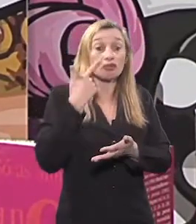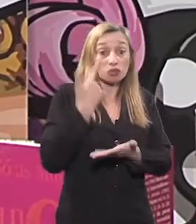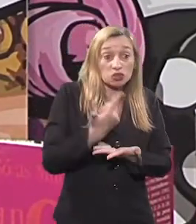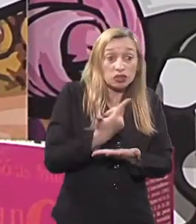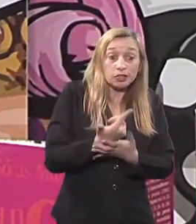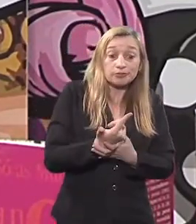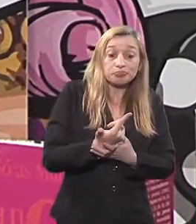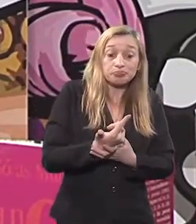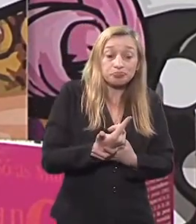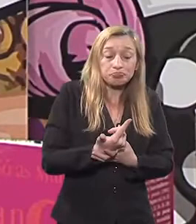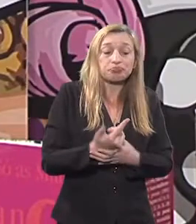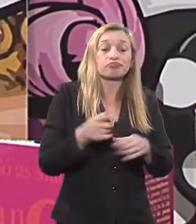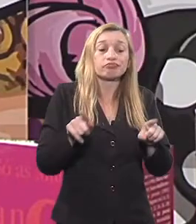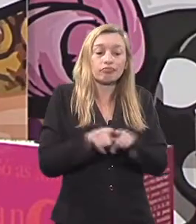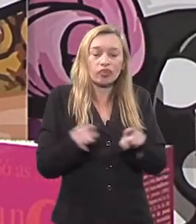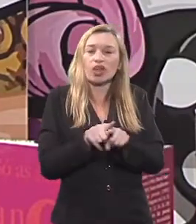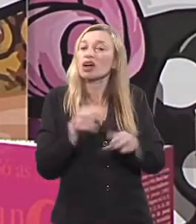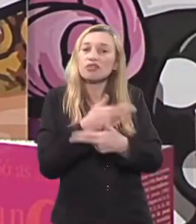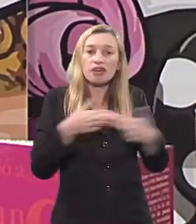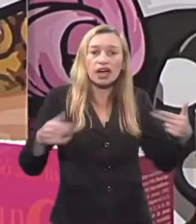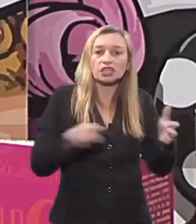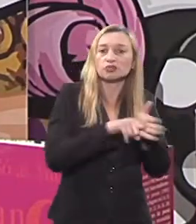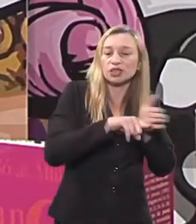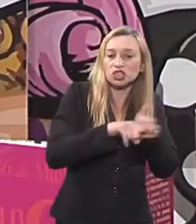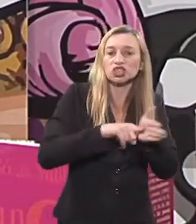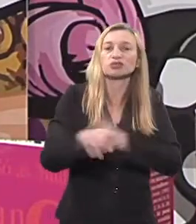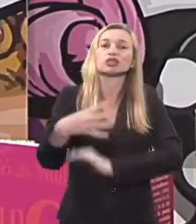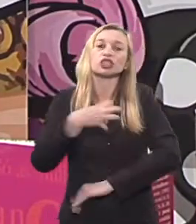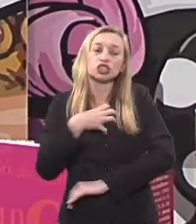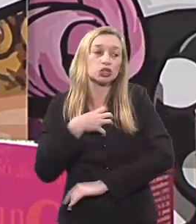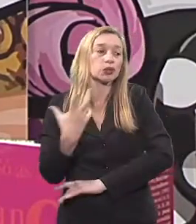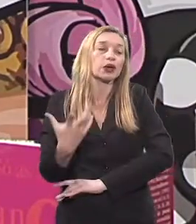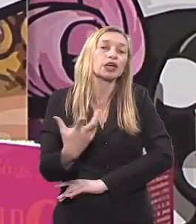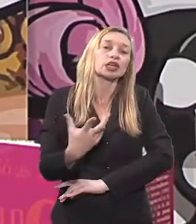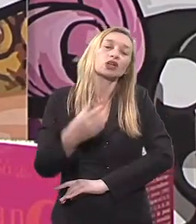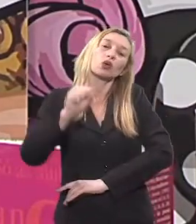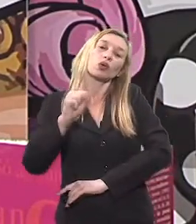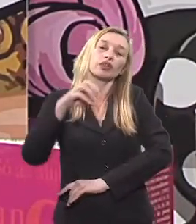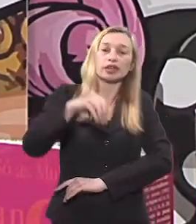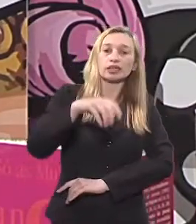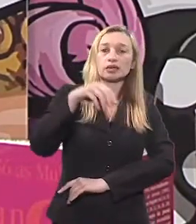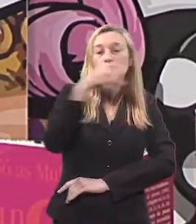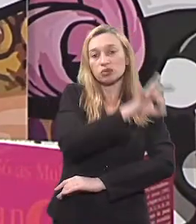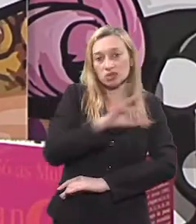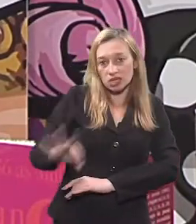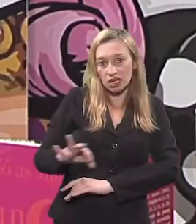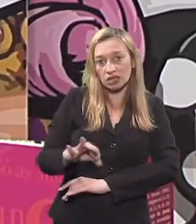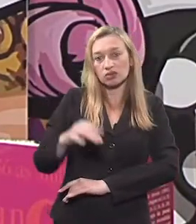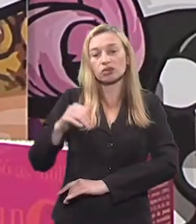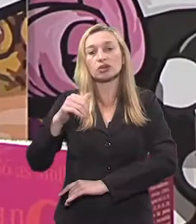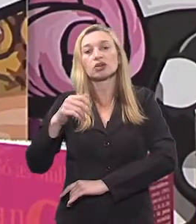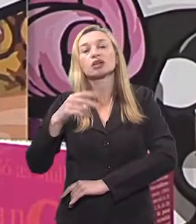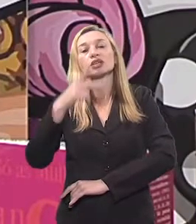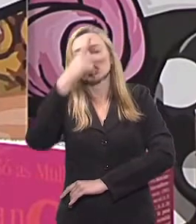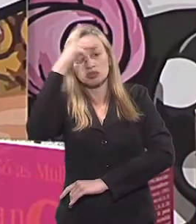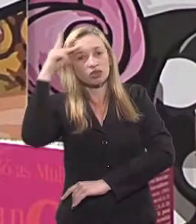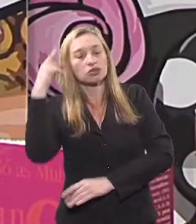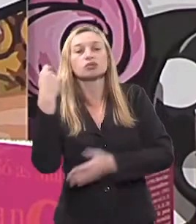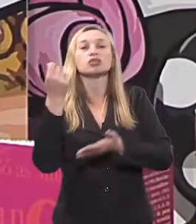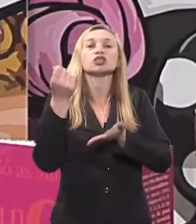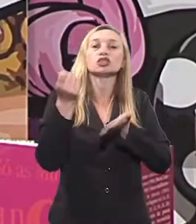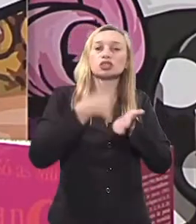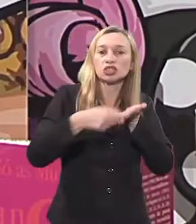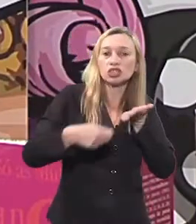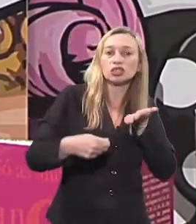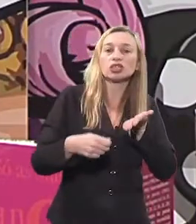gente vê aí também várias pesquisas nesse sentido, de que 80% dos autores nacionais são